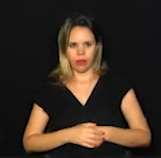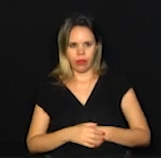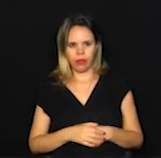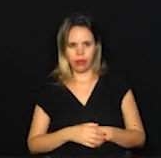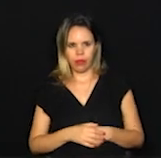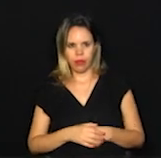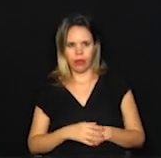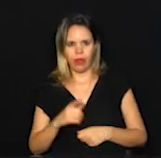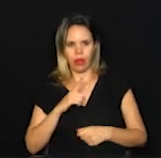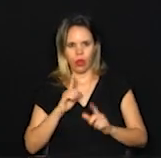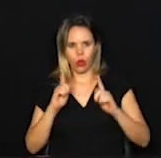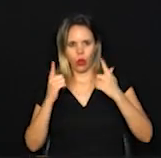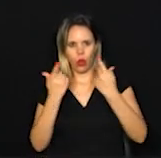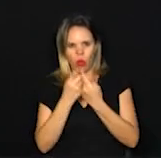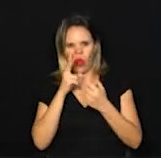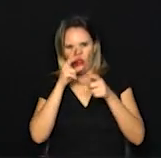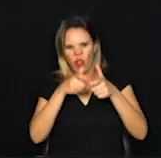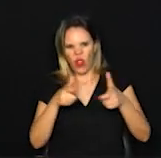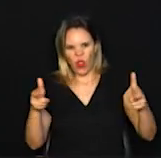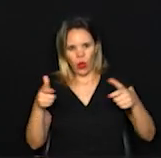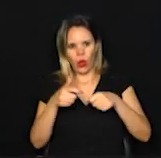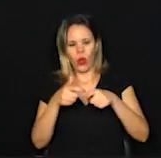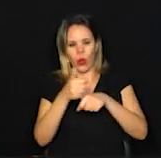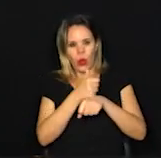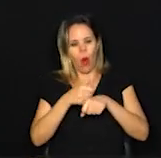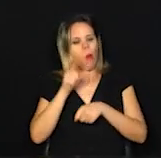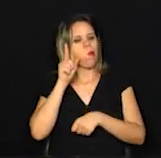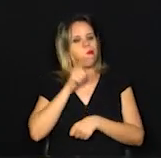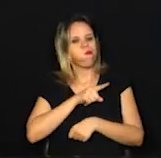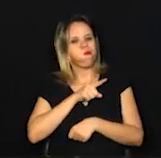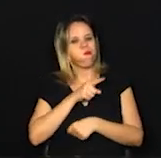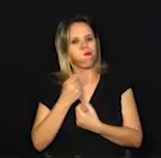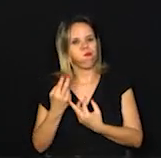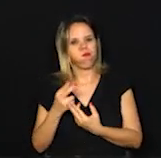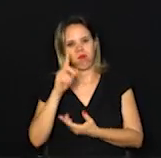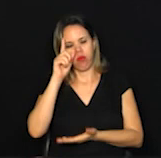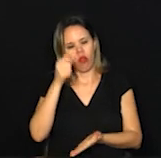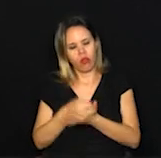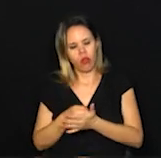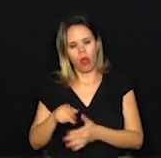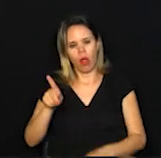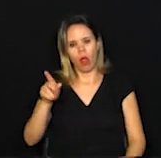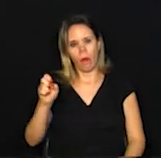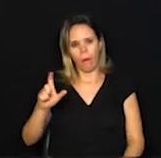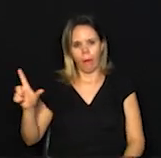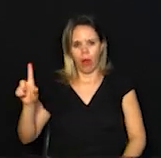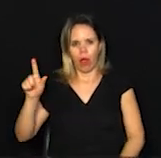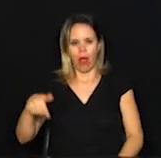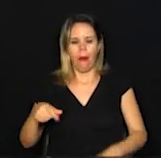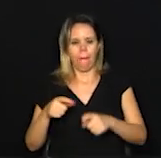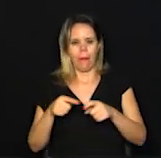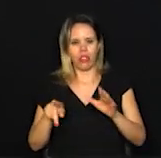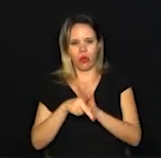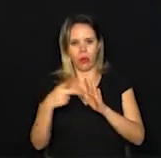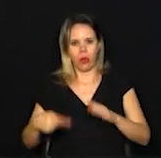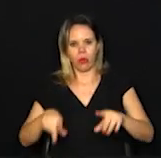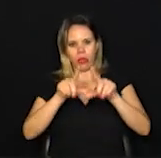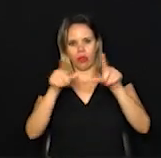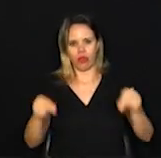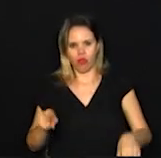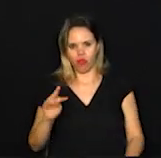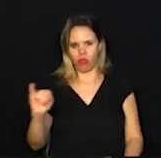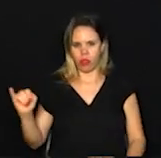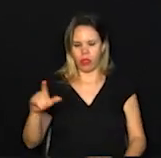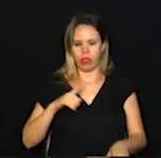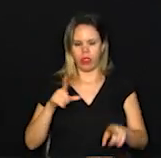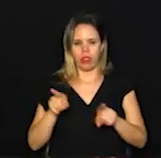Nós temos um grupo muito forte de médicos nos Estados Unidos, comandado pelo Dr. Paul Merrick, que é um pneumologista e intensivista, que tem o